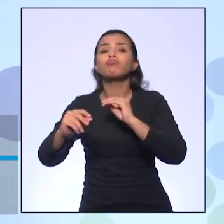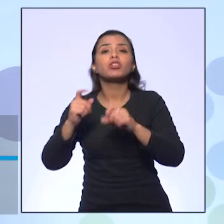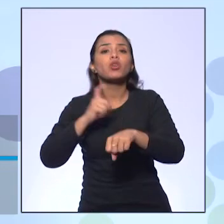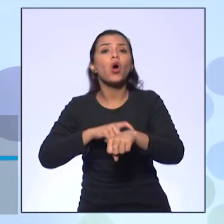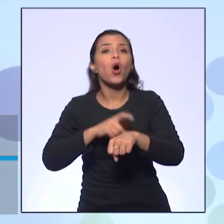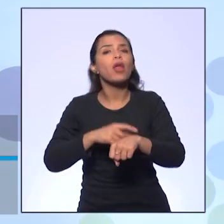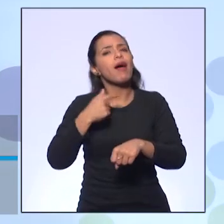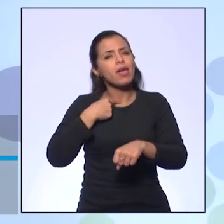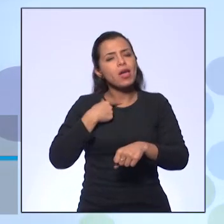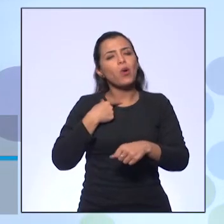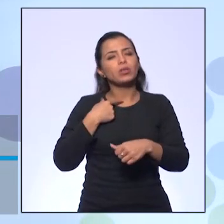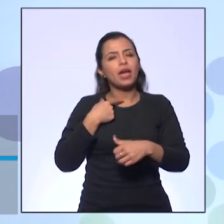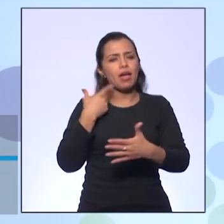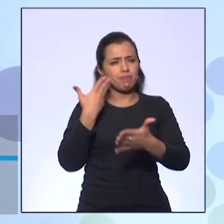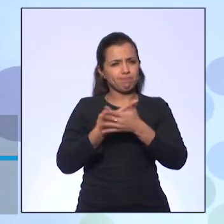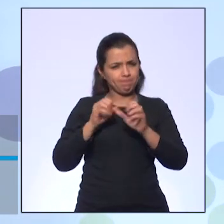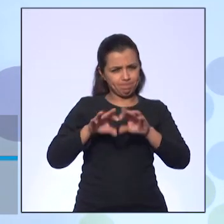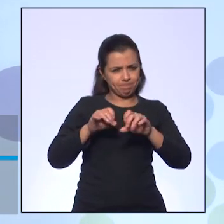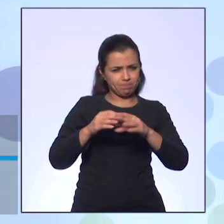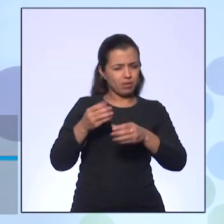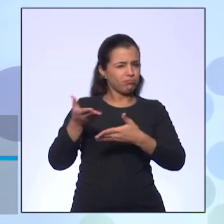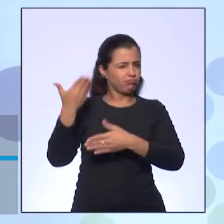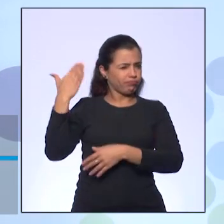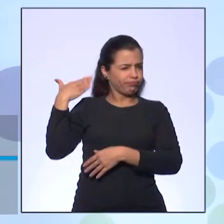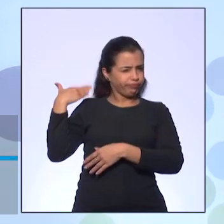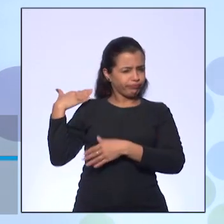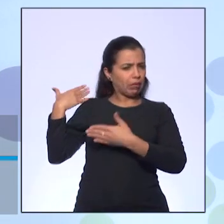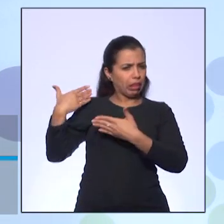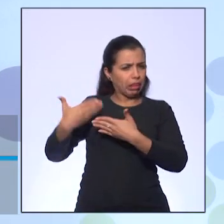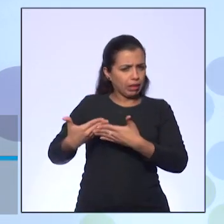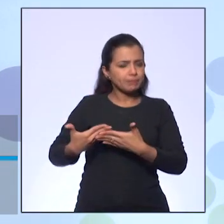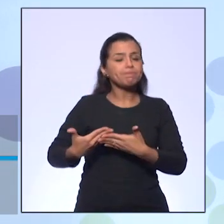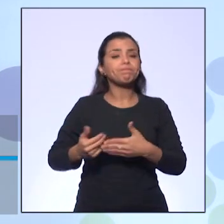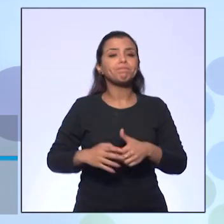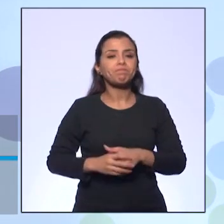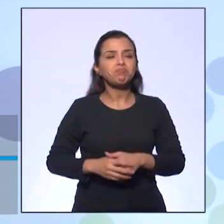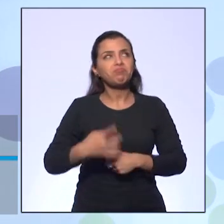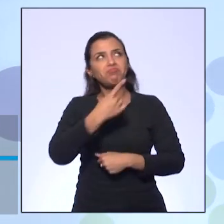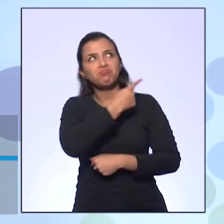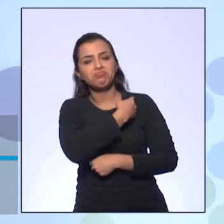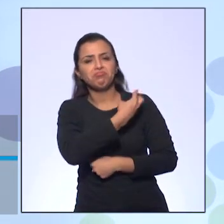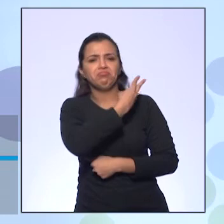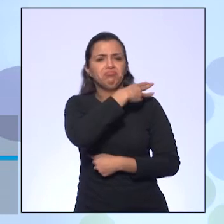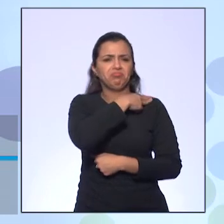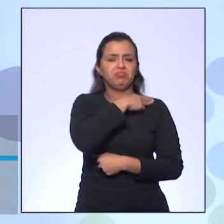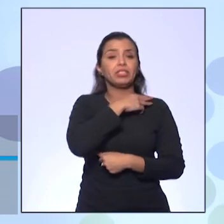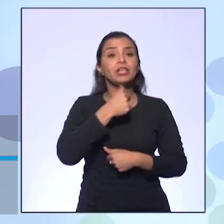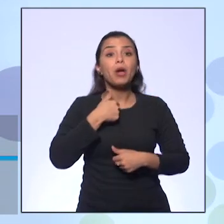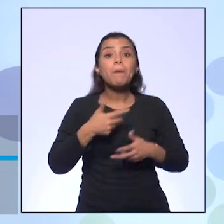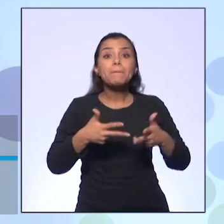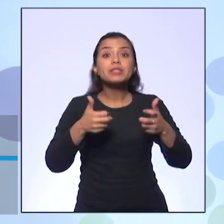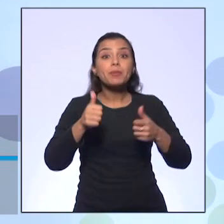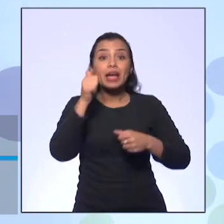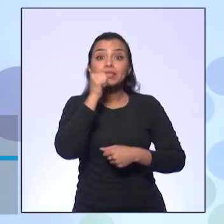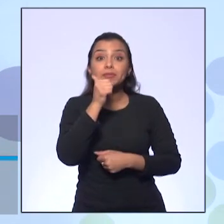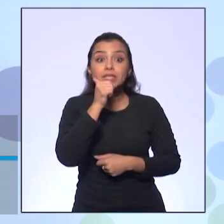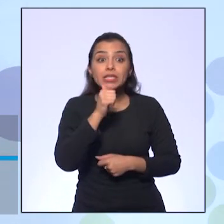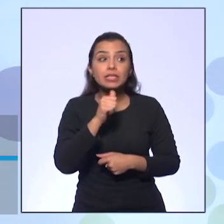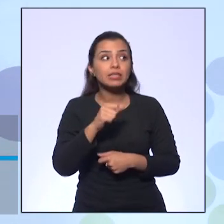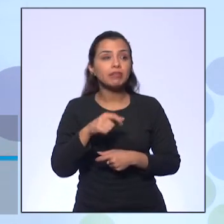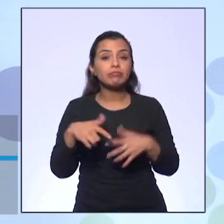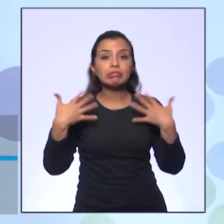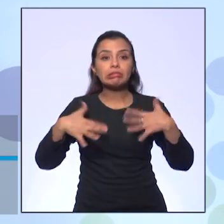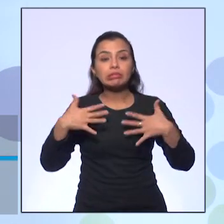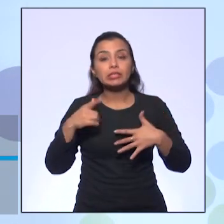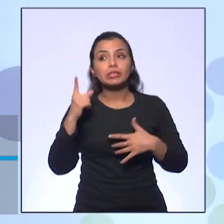dou aula há muito tempo para alunos do primeiro, segundo, terceiro ano do ensino médio, né? E o que eu percebo é que as mulheres têm muito medo, as meninas têm muito medo de sair à